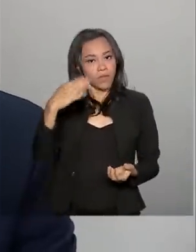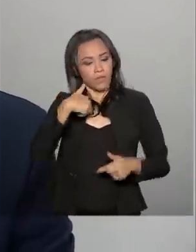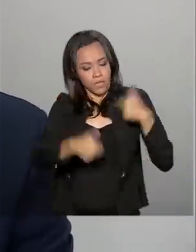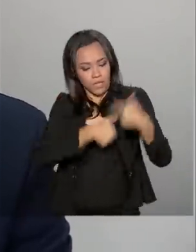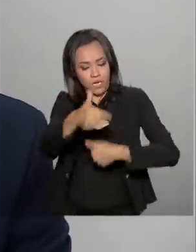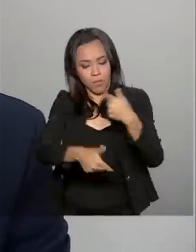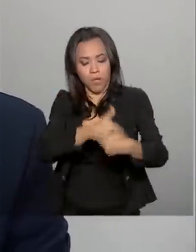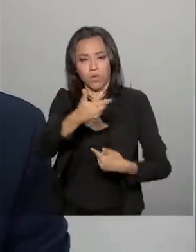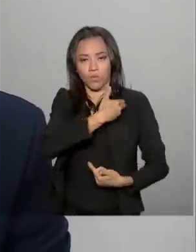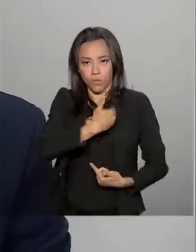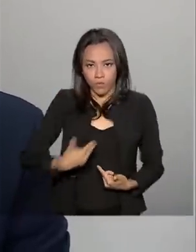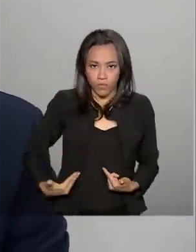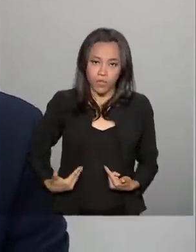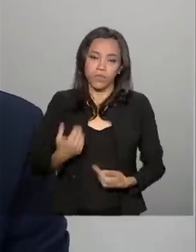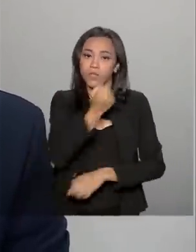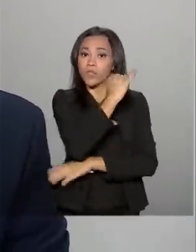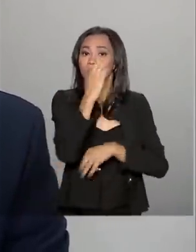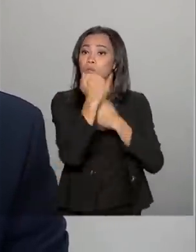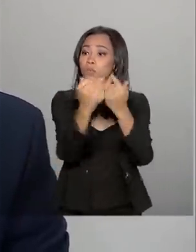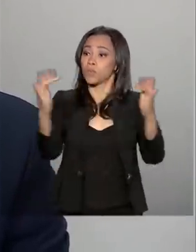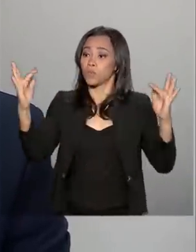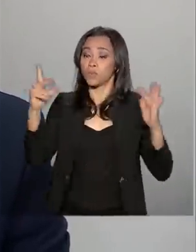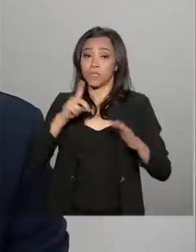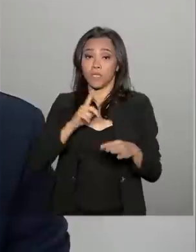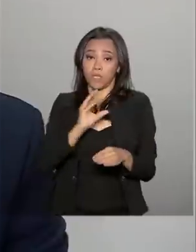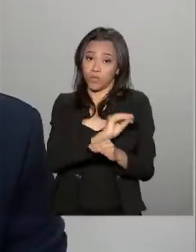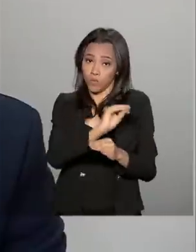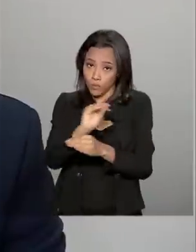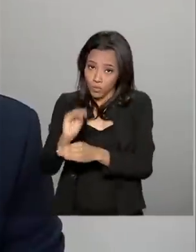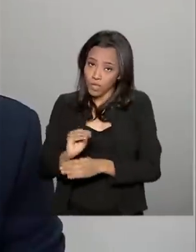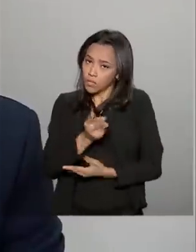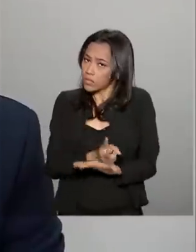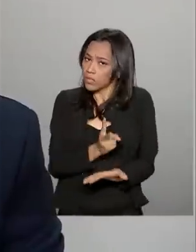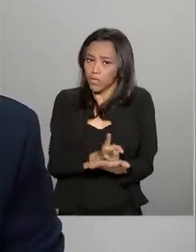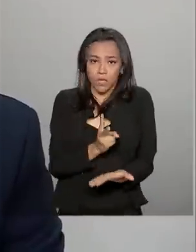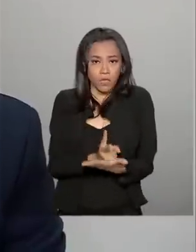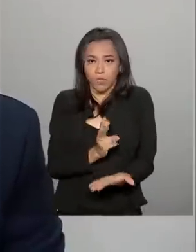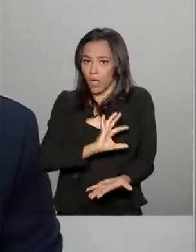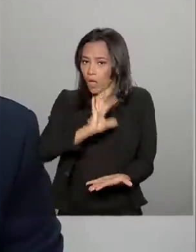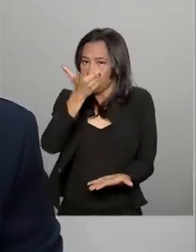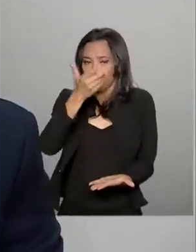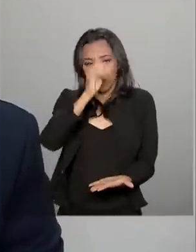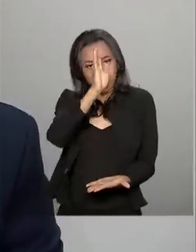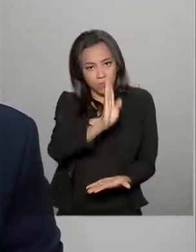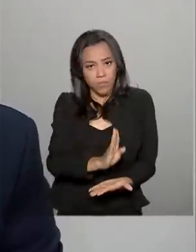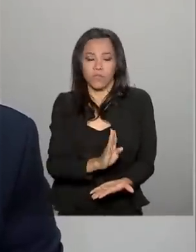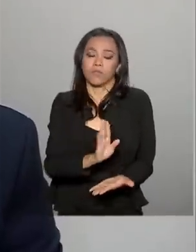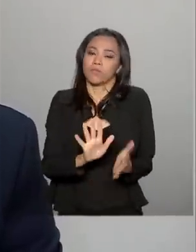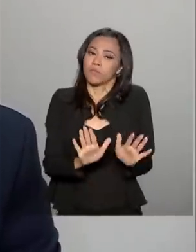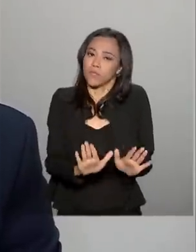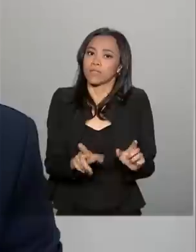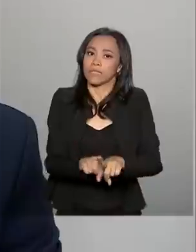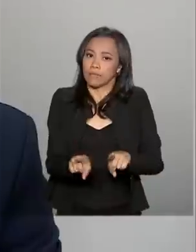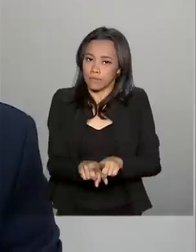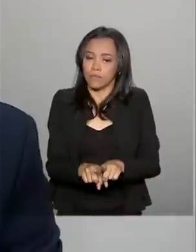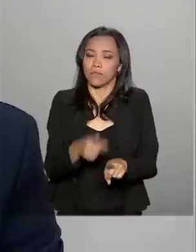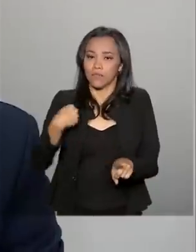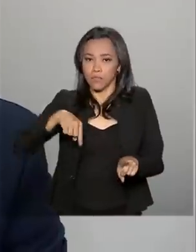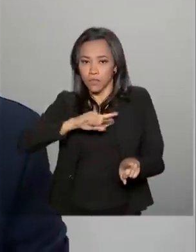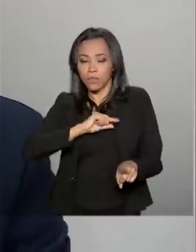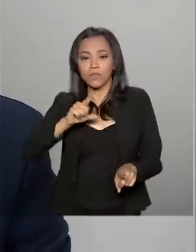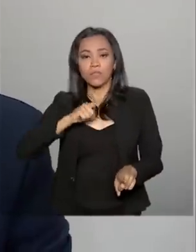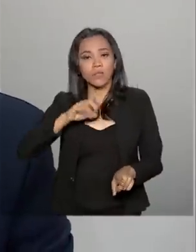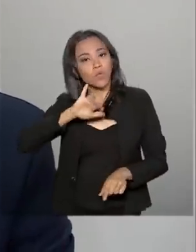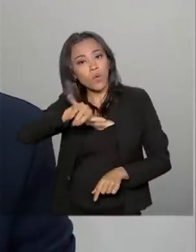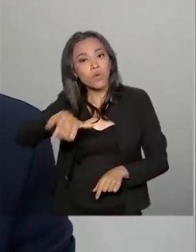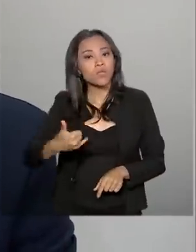que o meio ambiente seja preservado, como sempre o foi no nosso país, mas também nós temos a